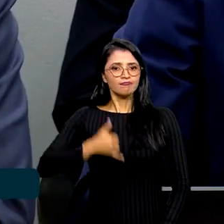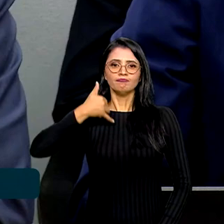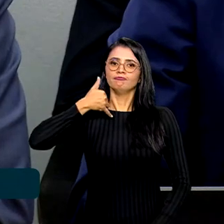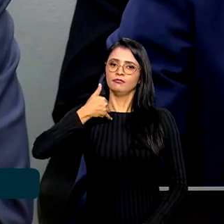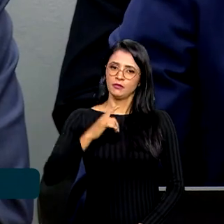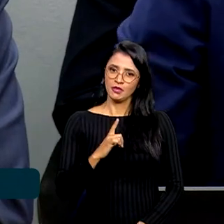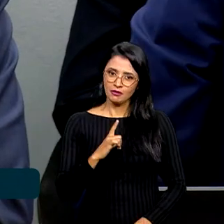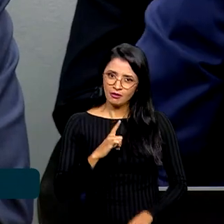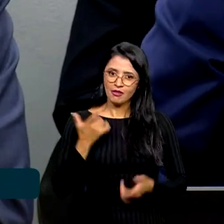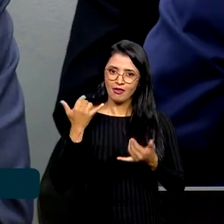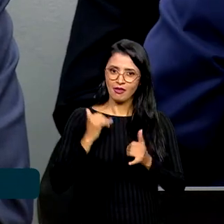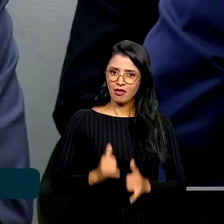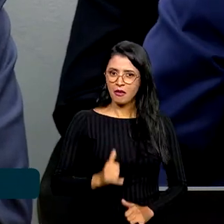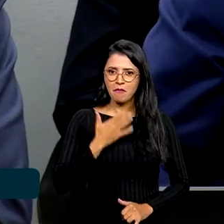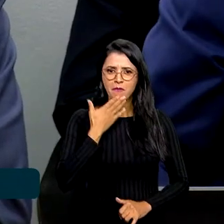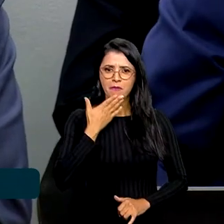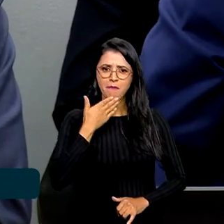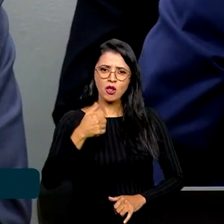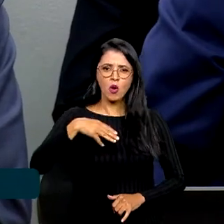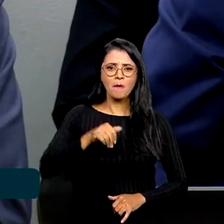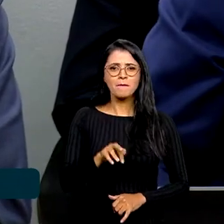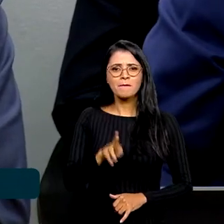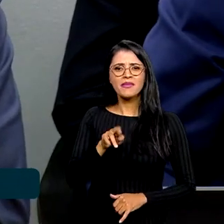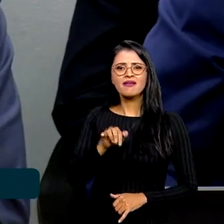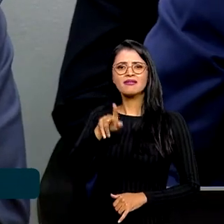de termos a melhor Matriz de energia elétrica do mundo